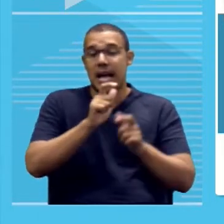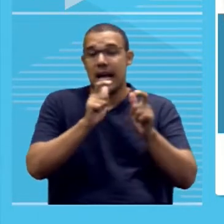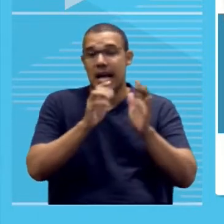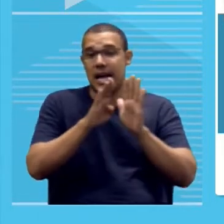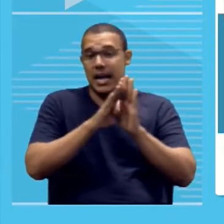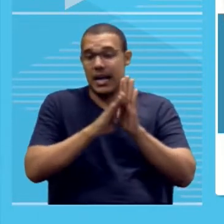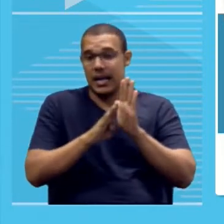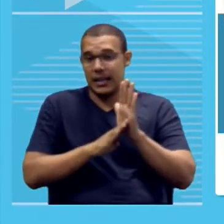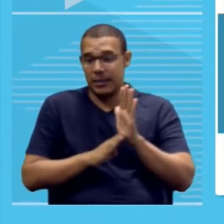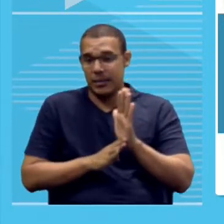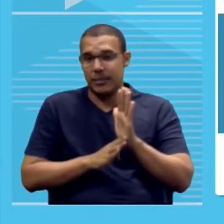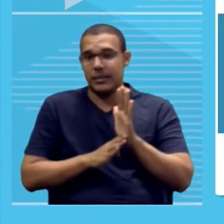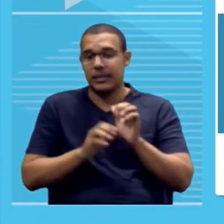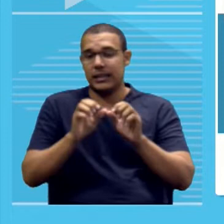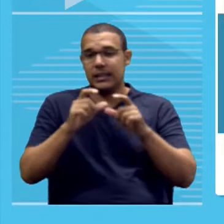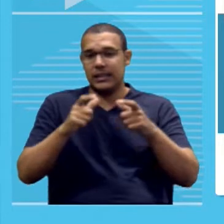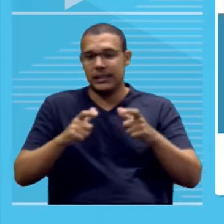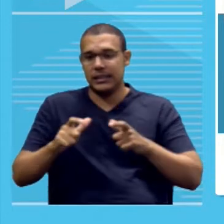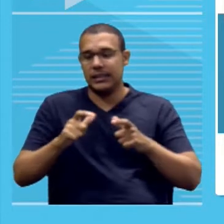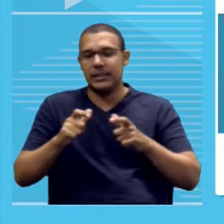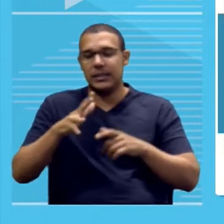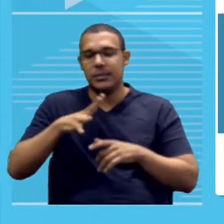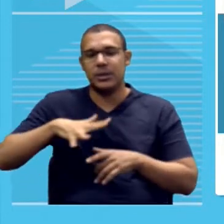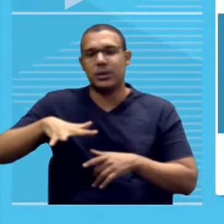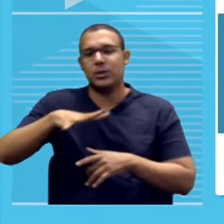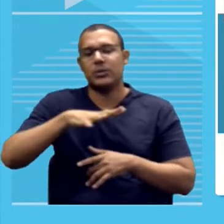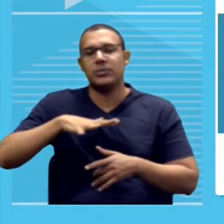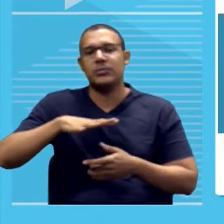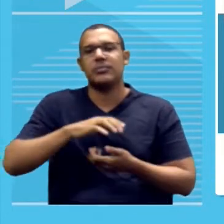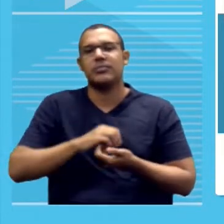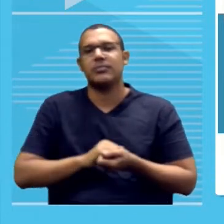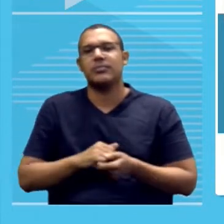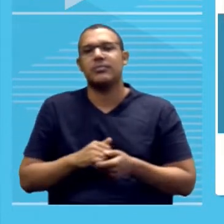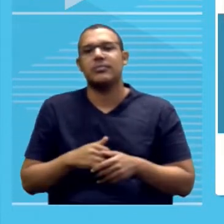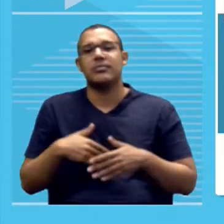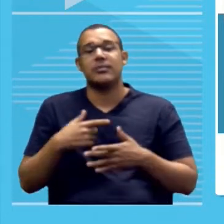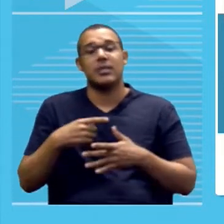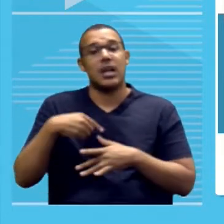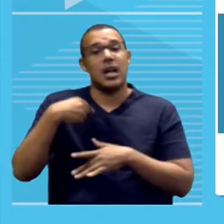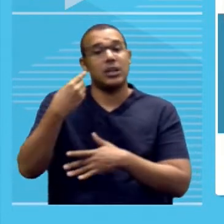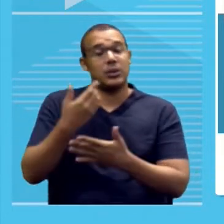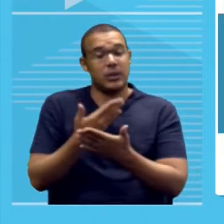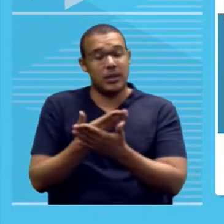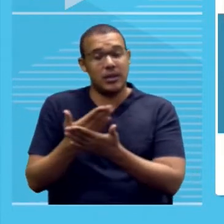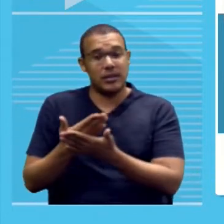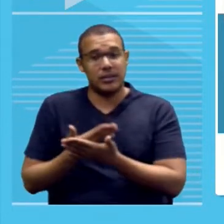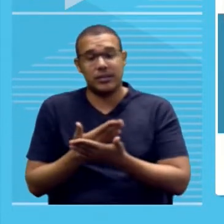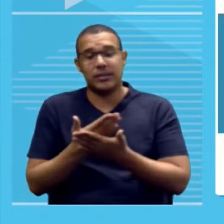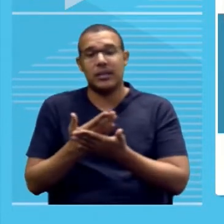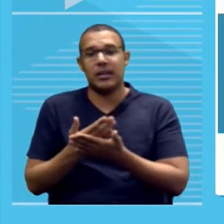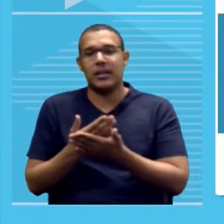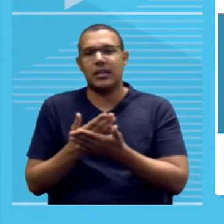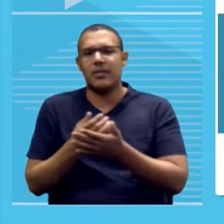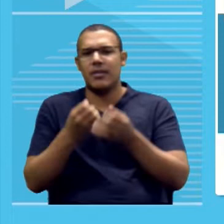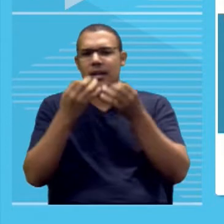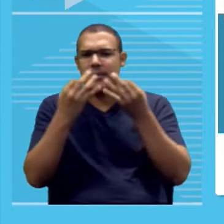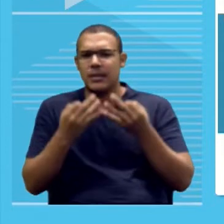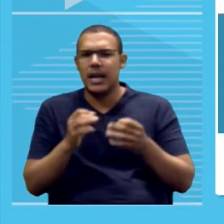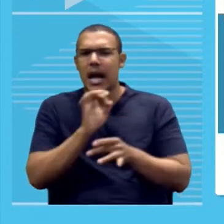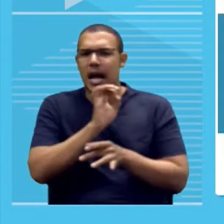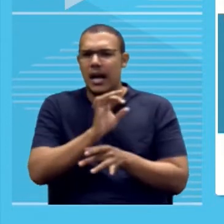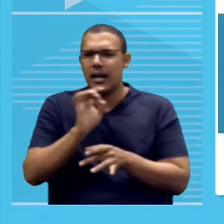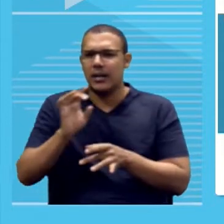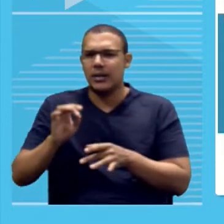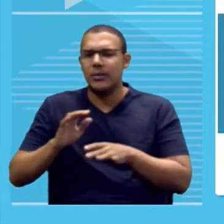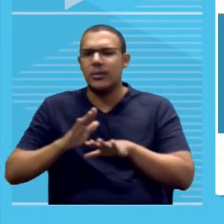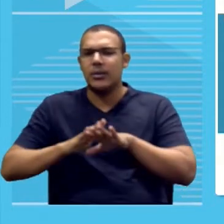componente, né, desse sistema inteiro. E aí, ao longo das nossas próximas aulas, a gente vai especificar cada um de